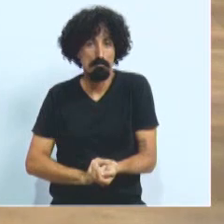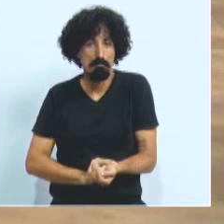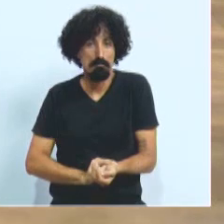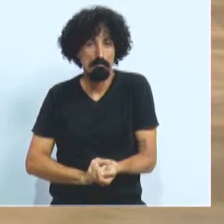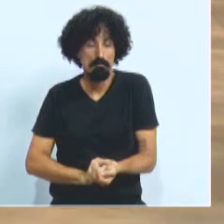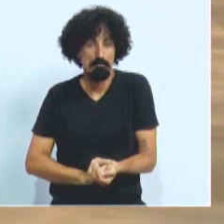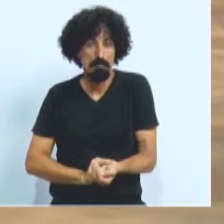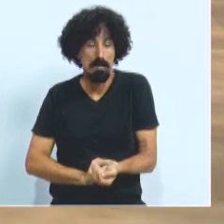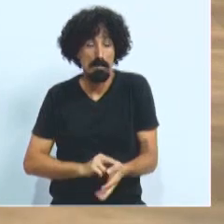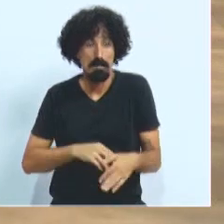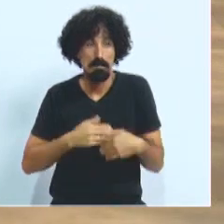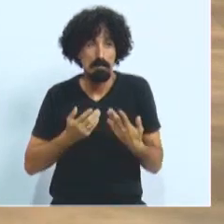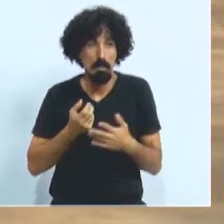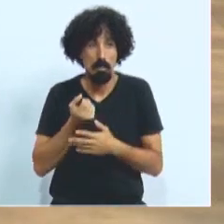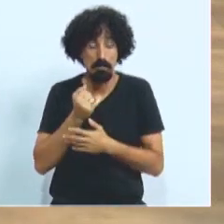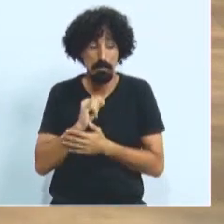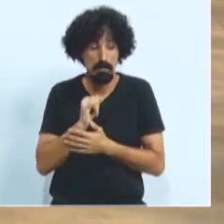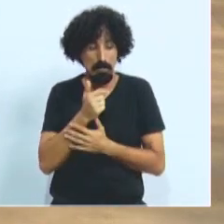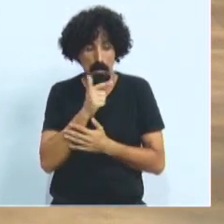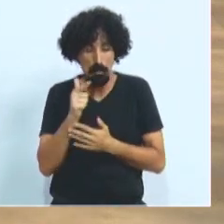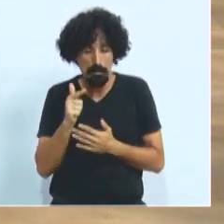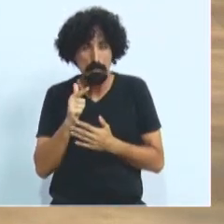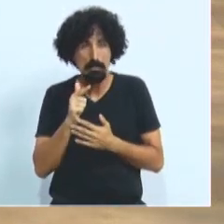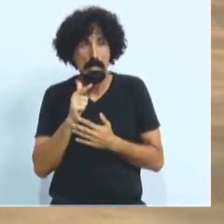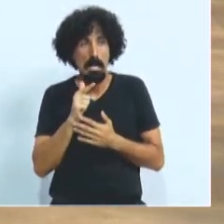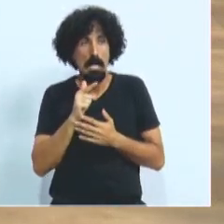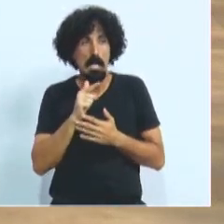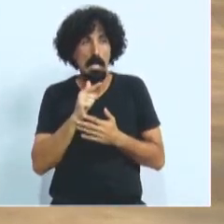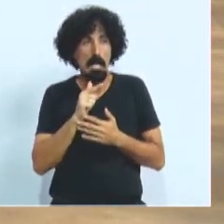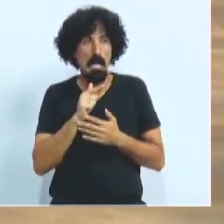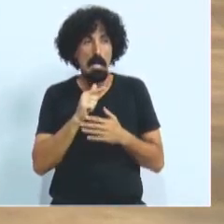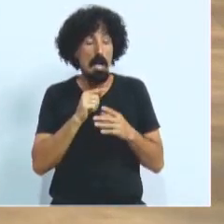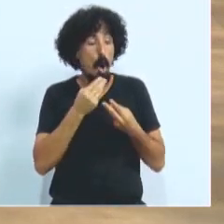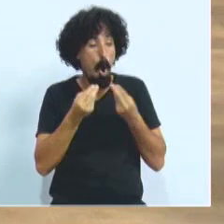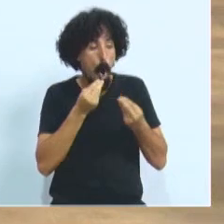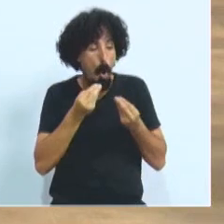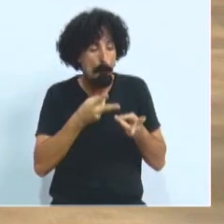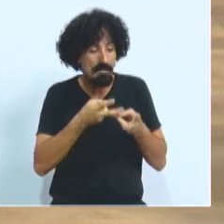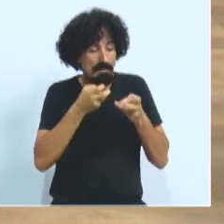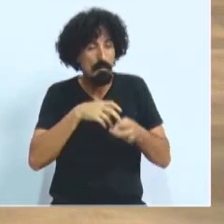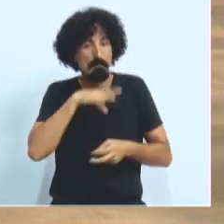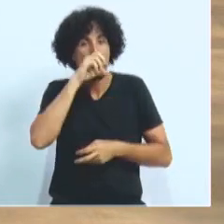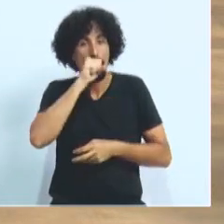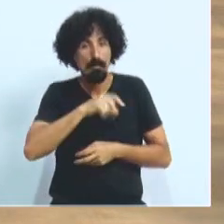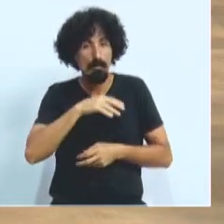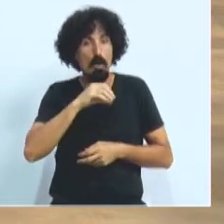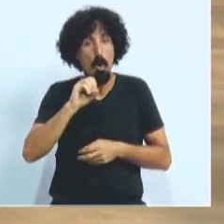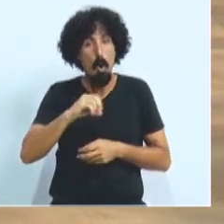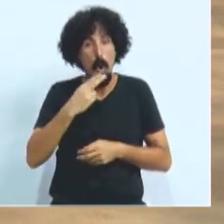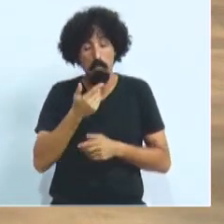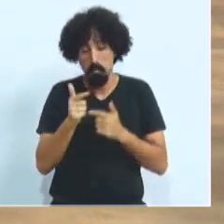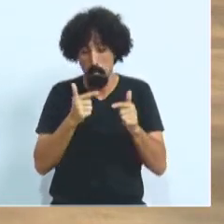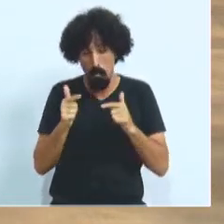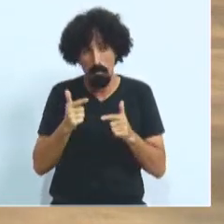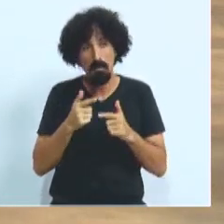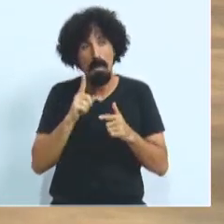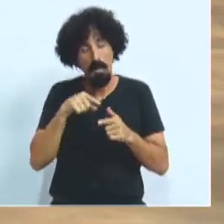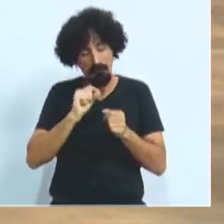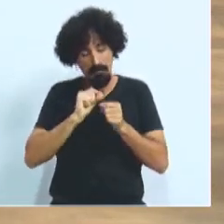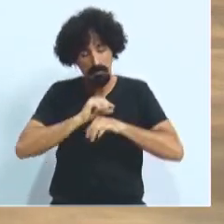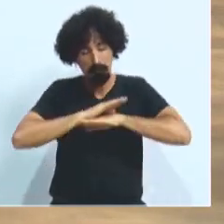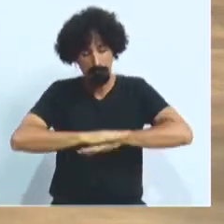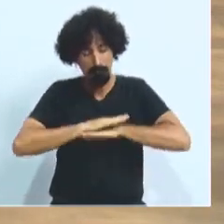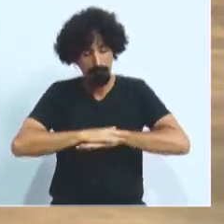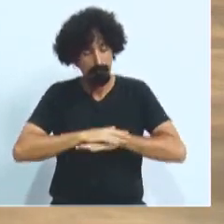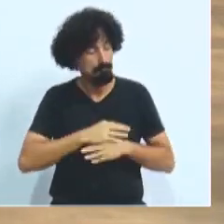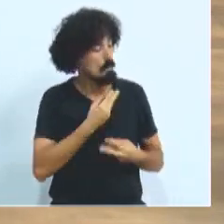circulação. Então, não tem respiração, não tem circulação, constatou, inicia imediatamente a massagem cardíaca. Como que é o procedimento de